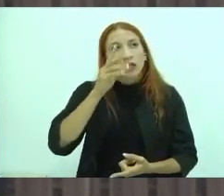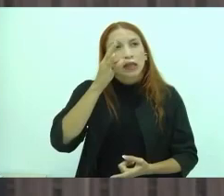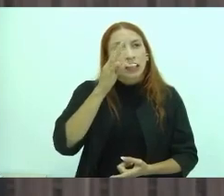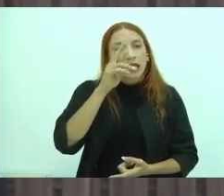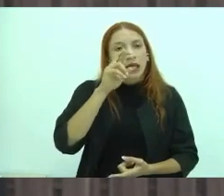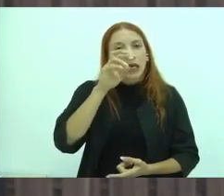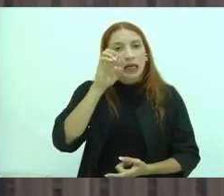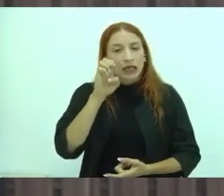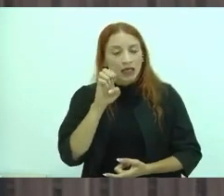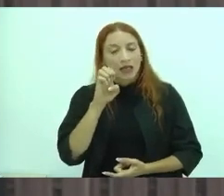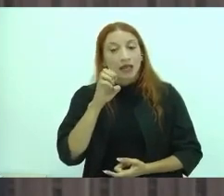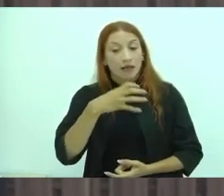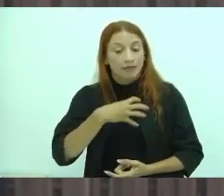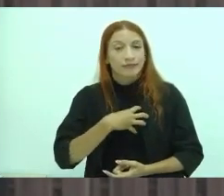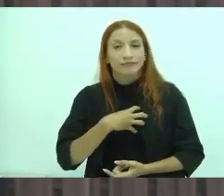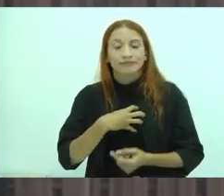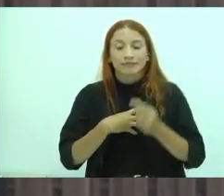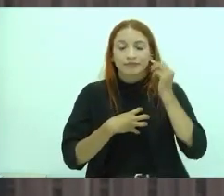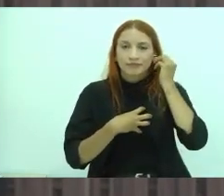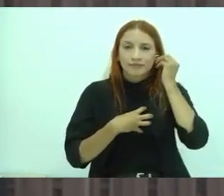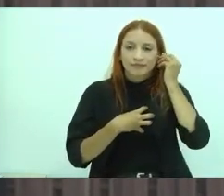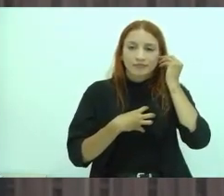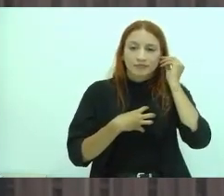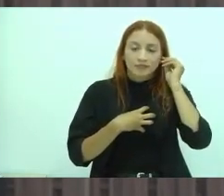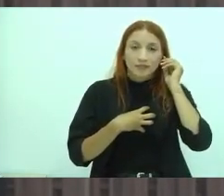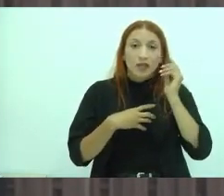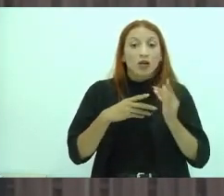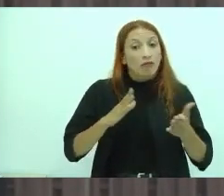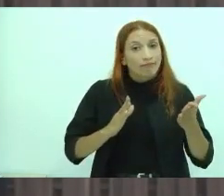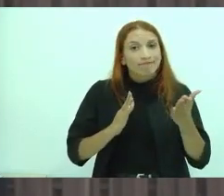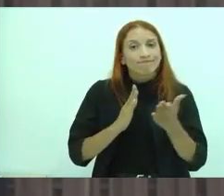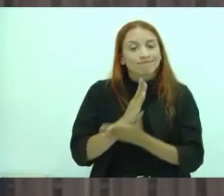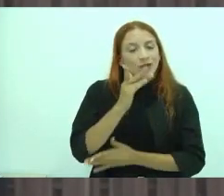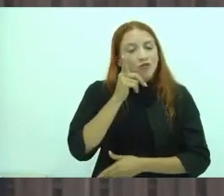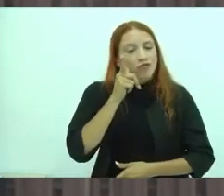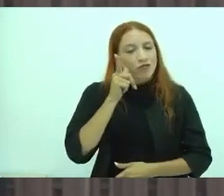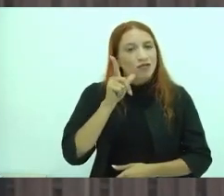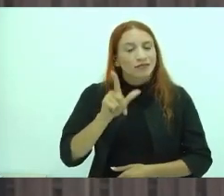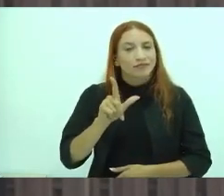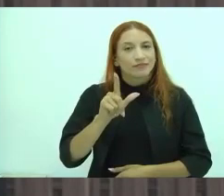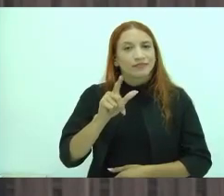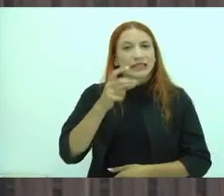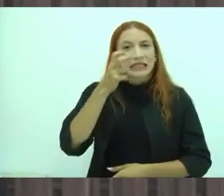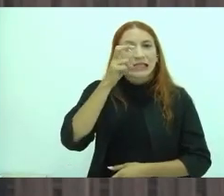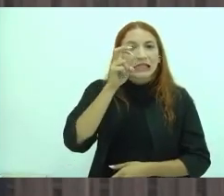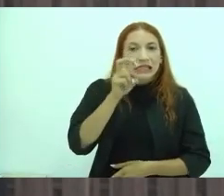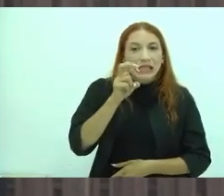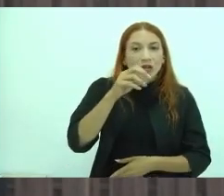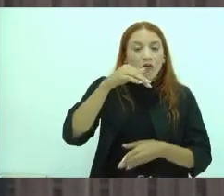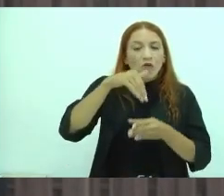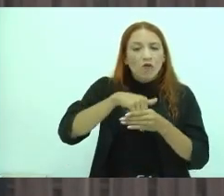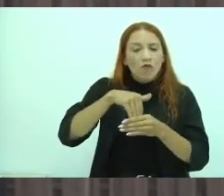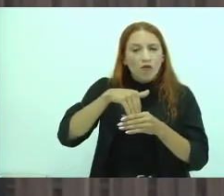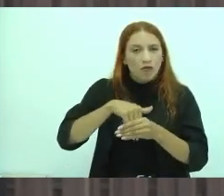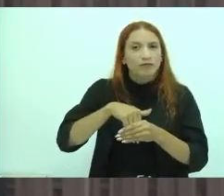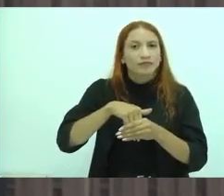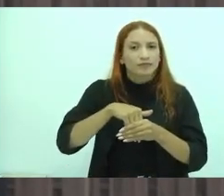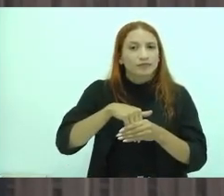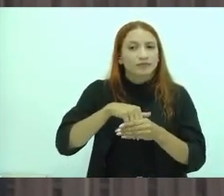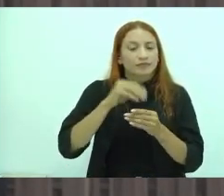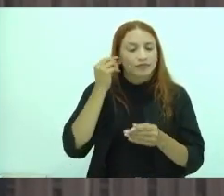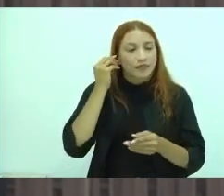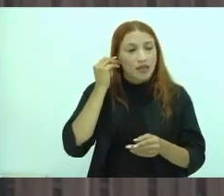TRE da Bahia, nós consolidamos por 5 votos favoráveis que